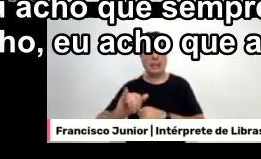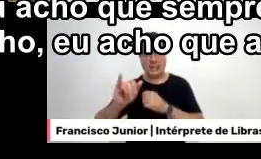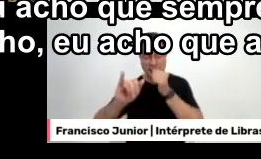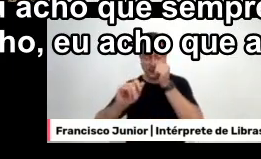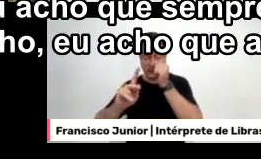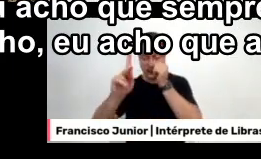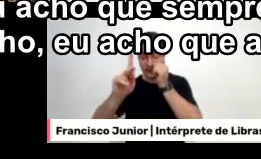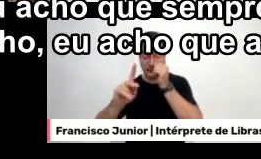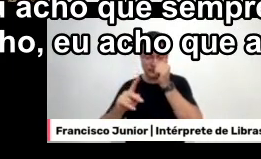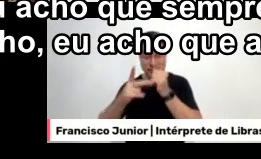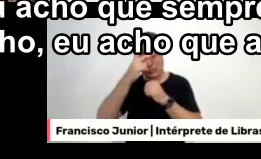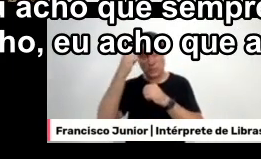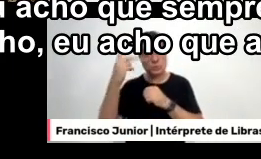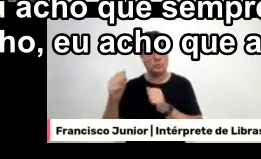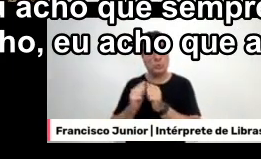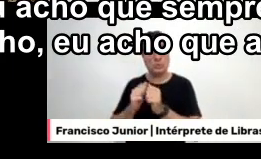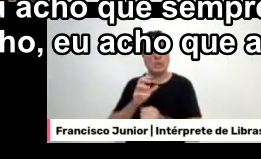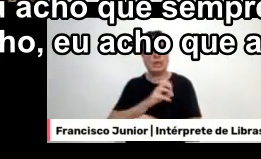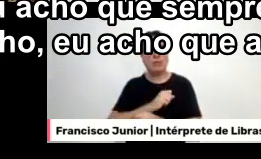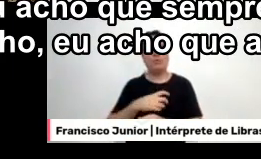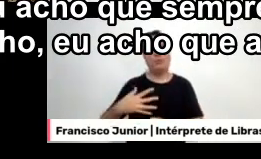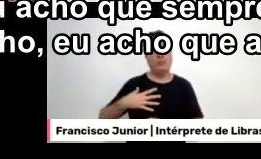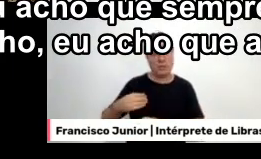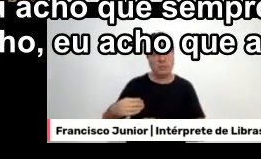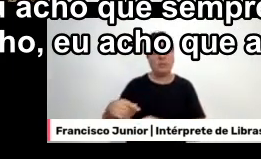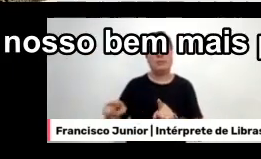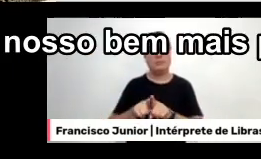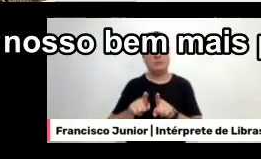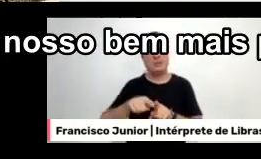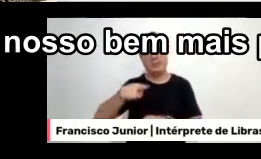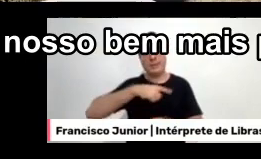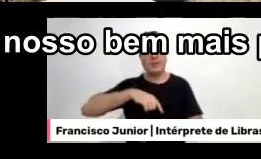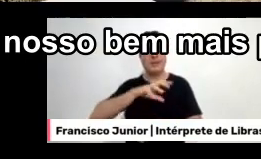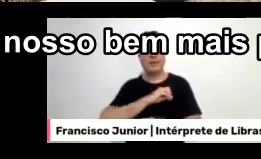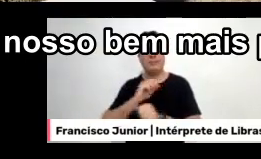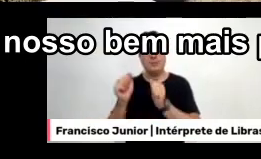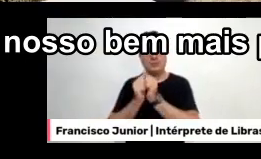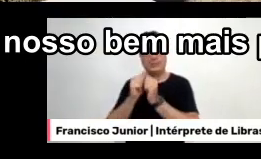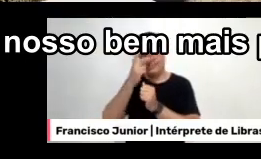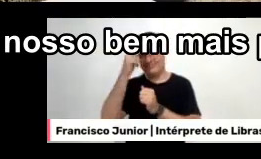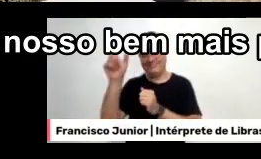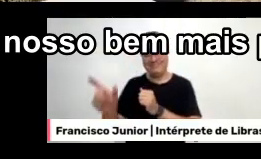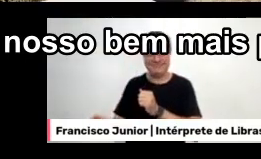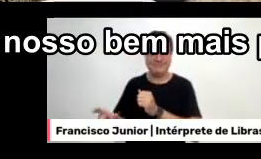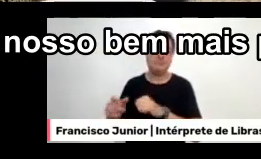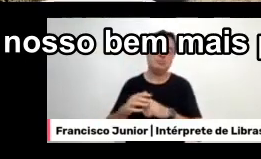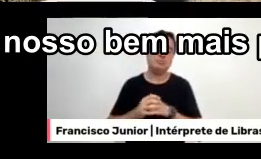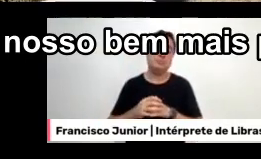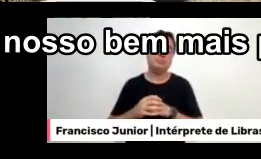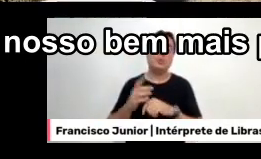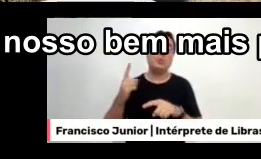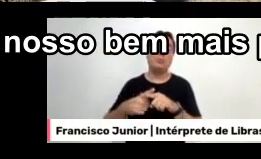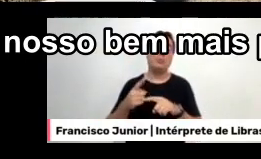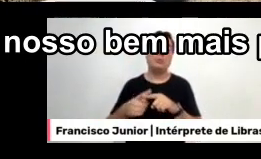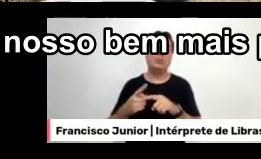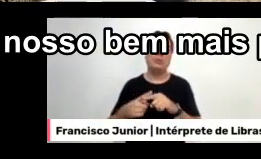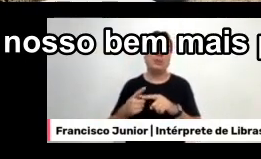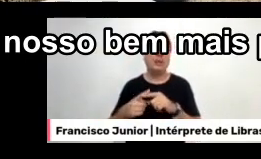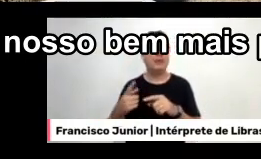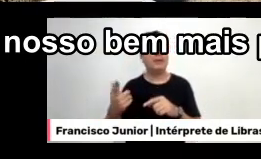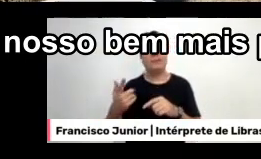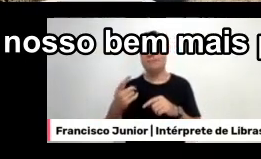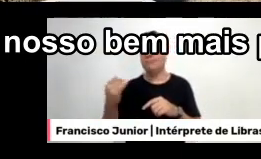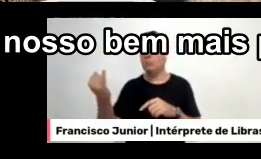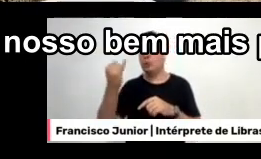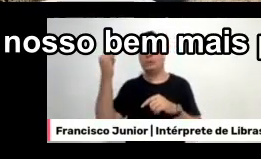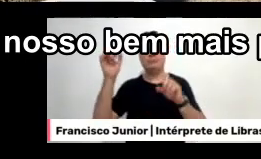uma pessoa ama teu filho, eu acho que a gente também ama junto, porque é a nossa nosso bem mais